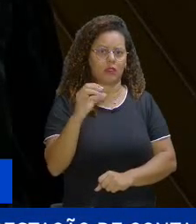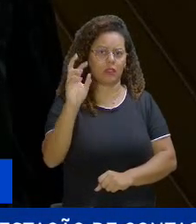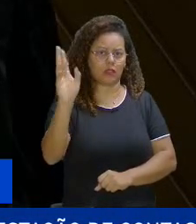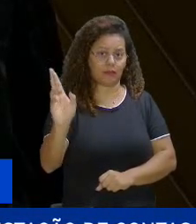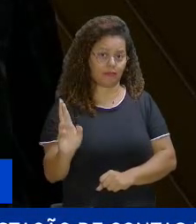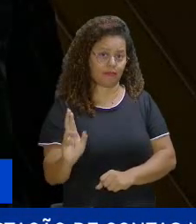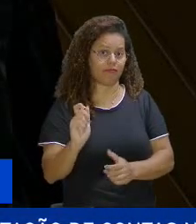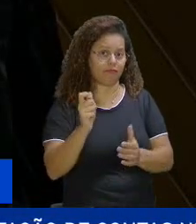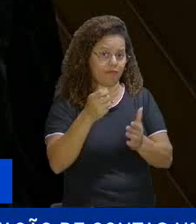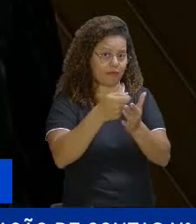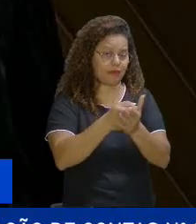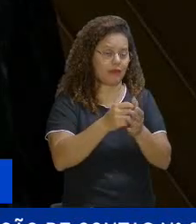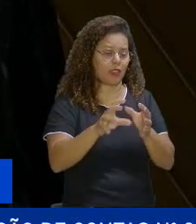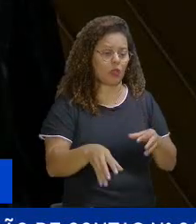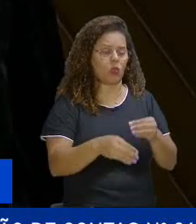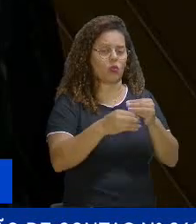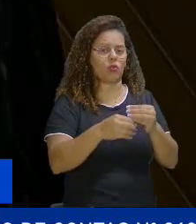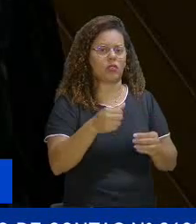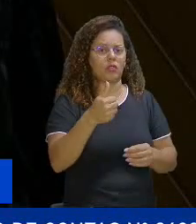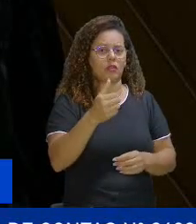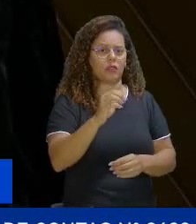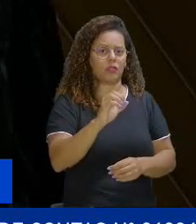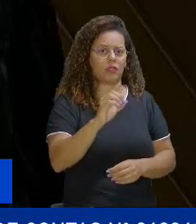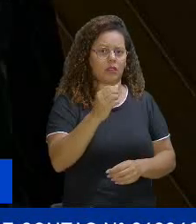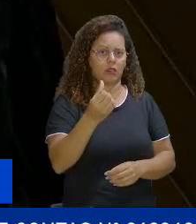336.300, ou seja, a quantia